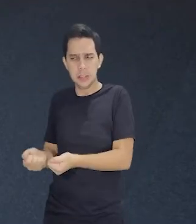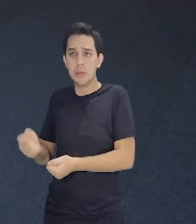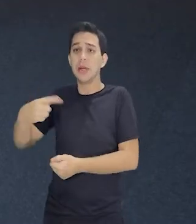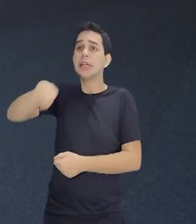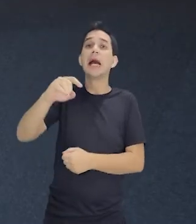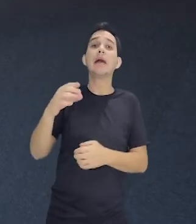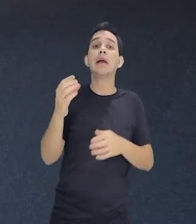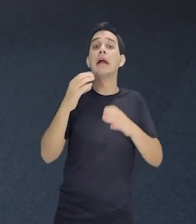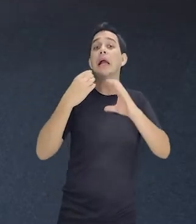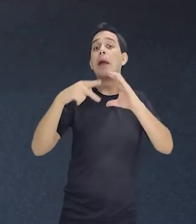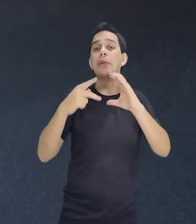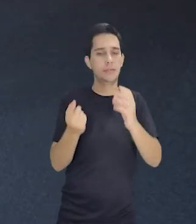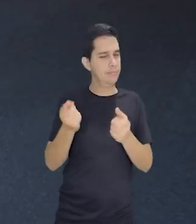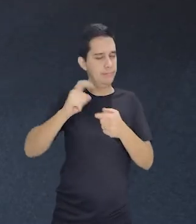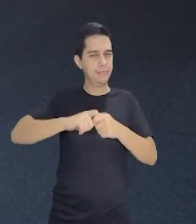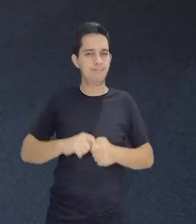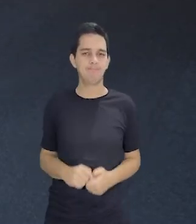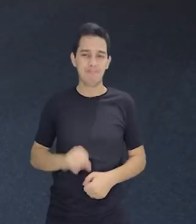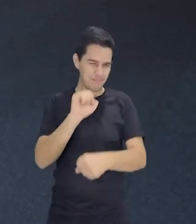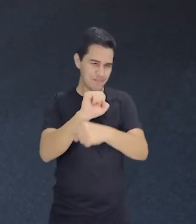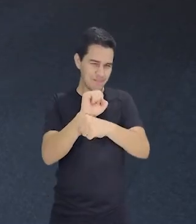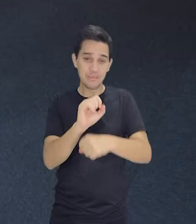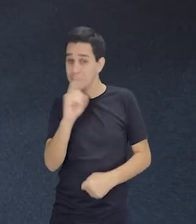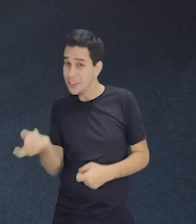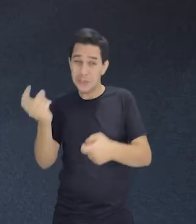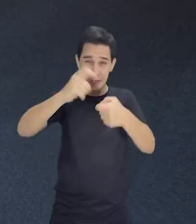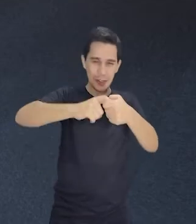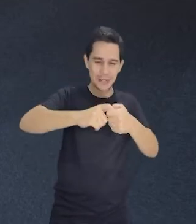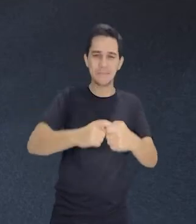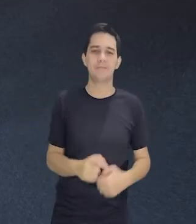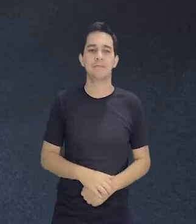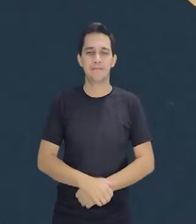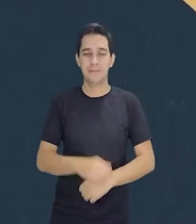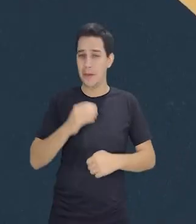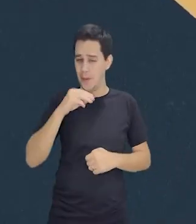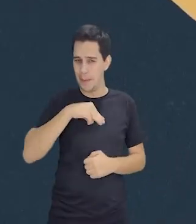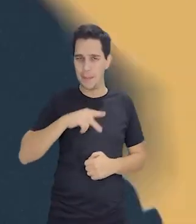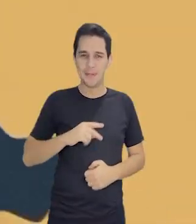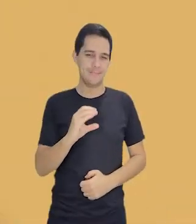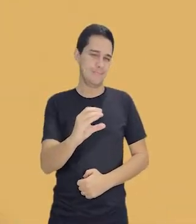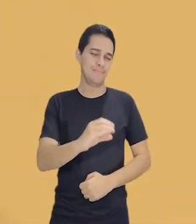um breve intervalo. Não saia daí, na volta tem mais MP Cidadão.